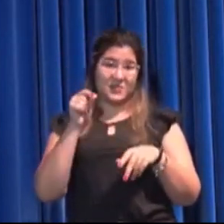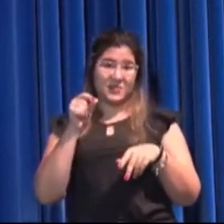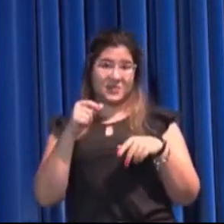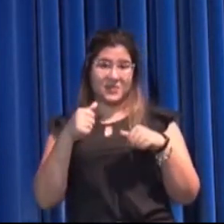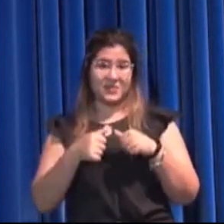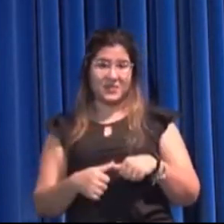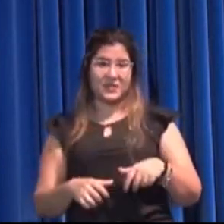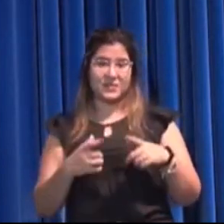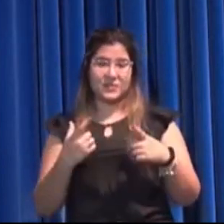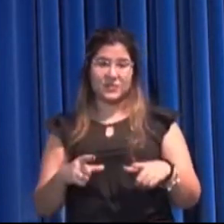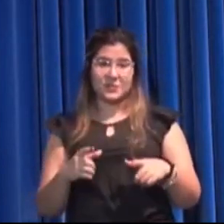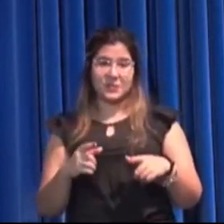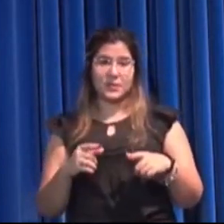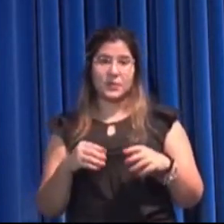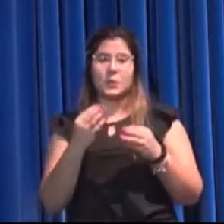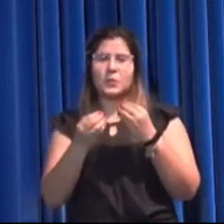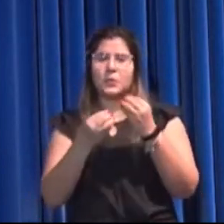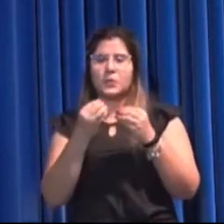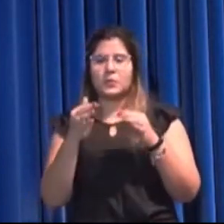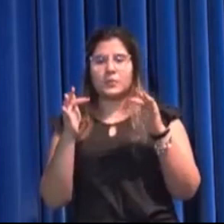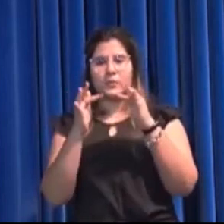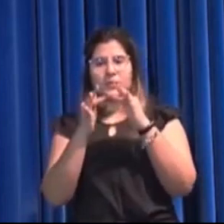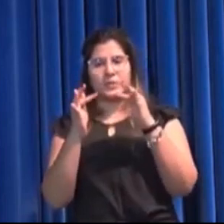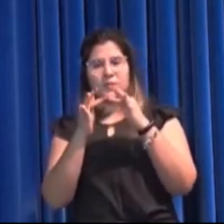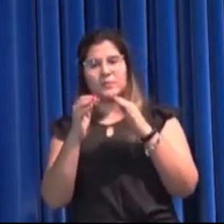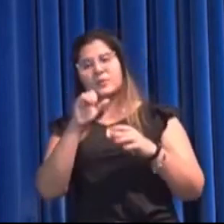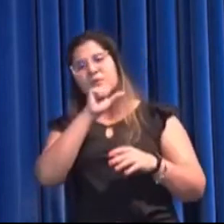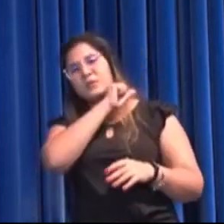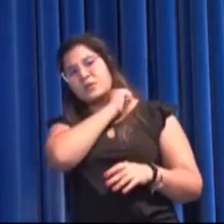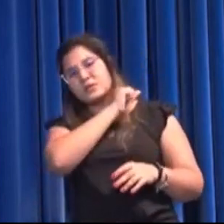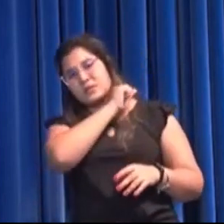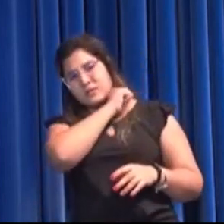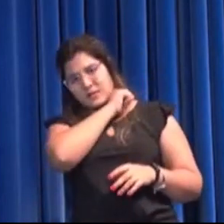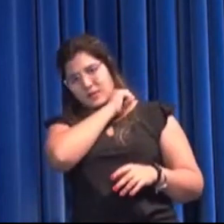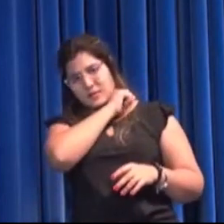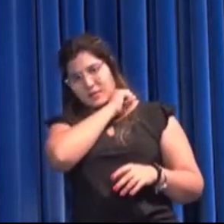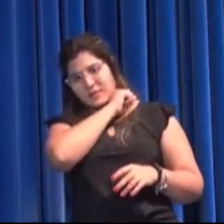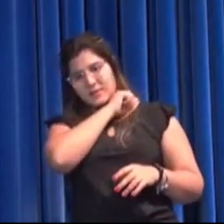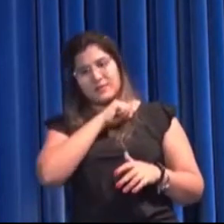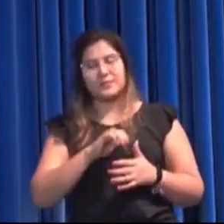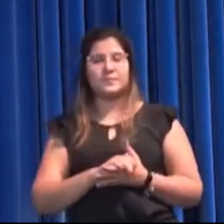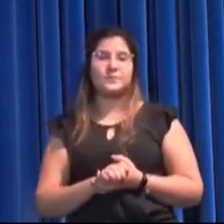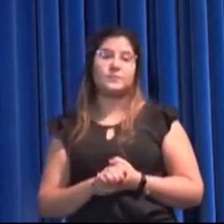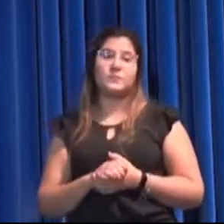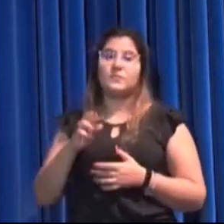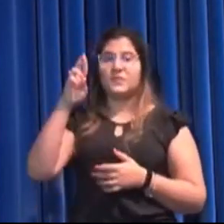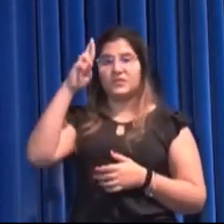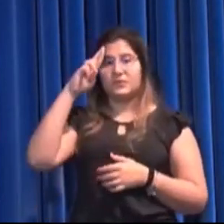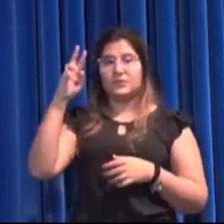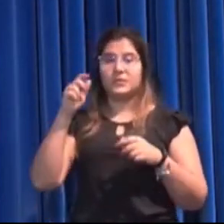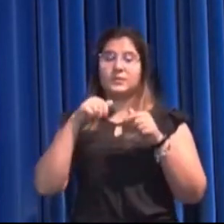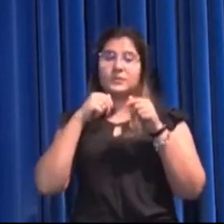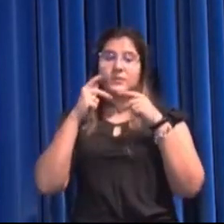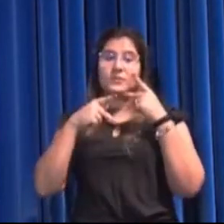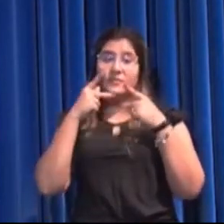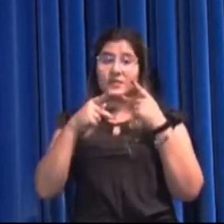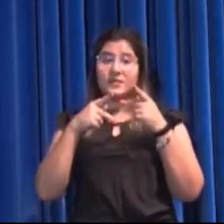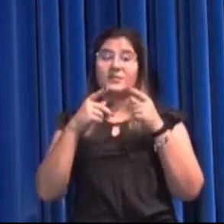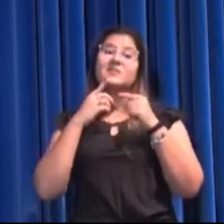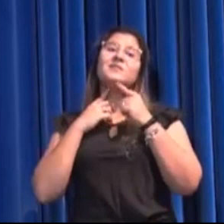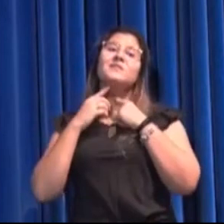mim como um templo de sacrifícios. o Senhor fala com o desejo